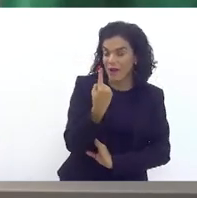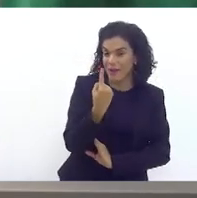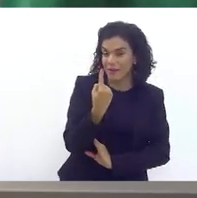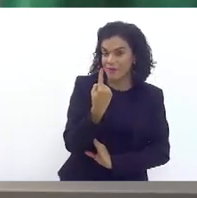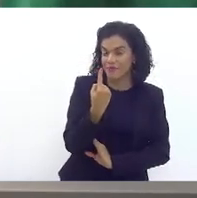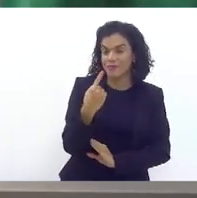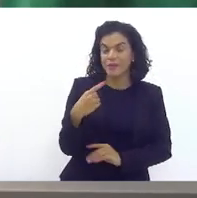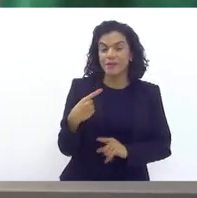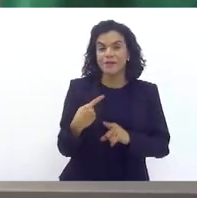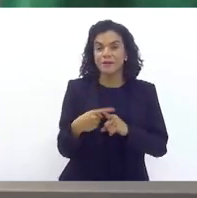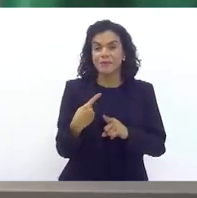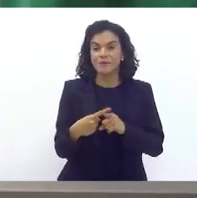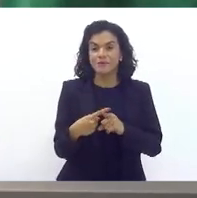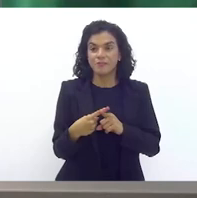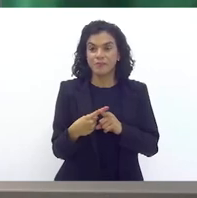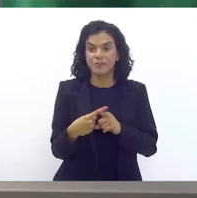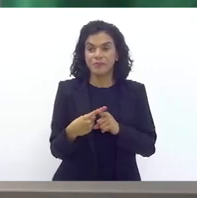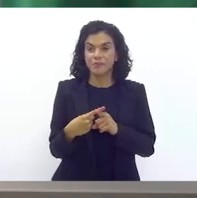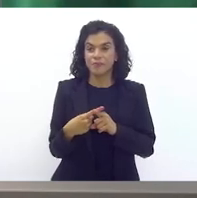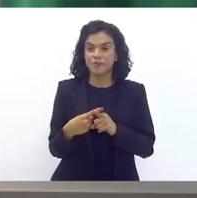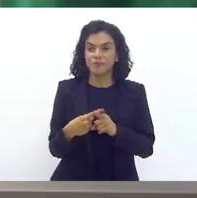porque